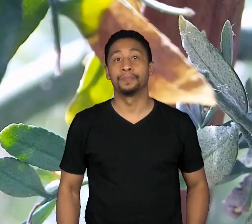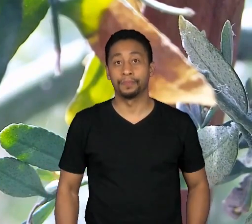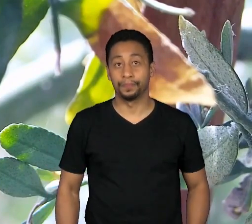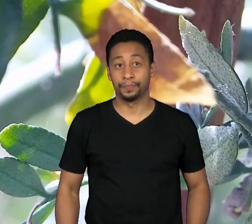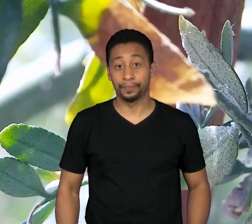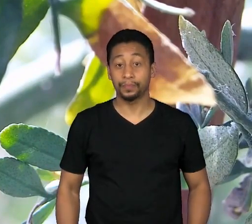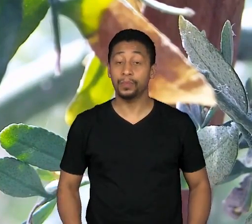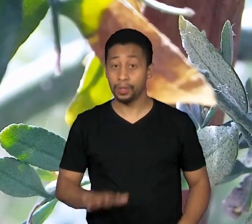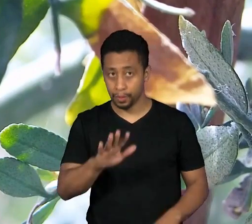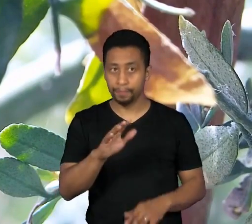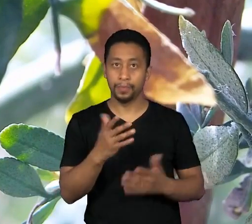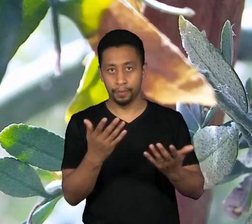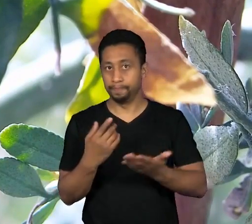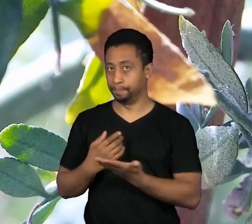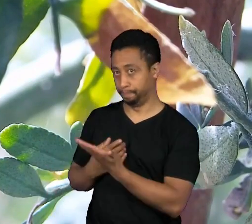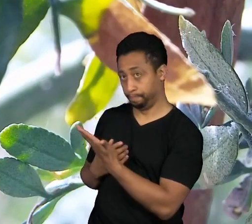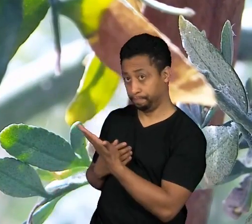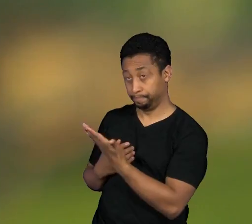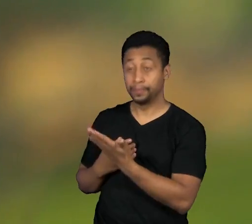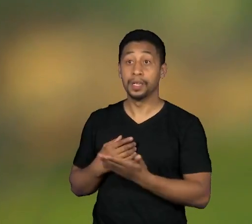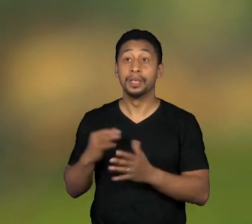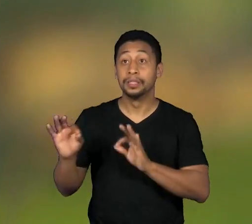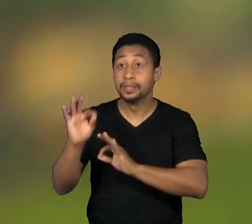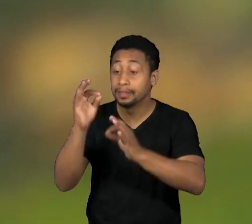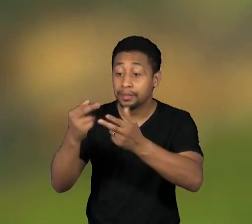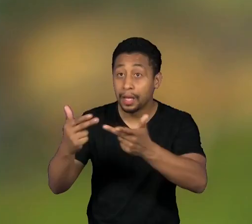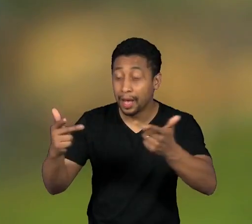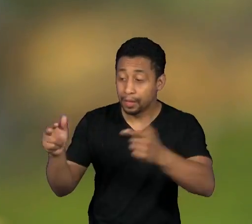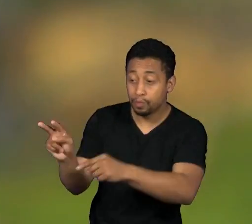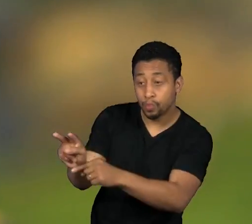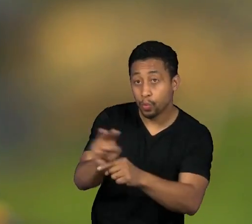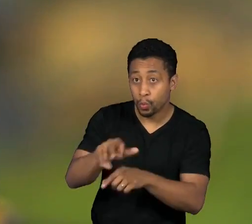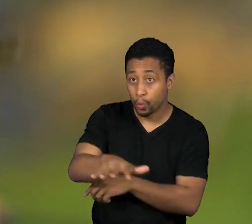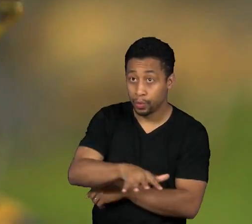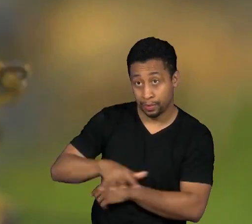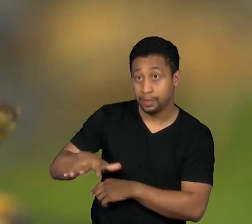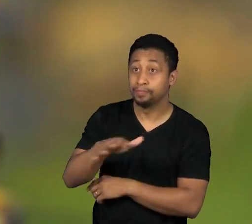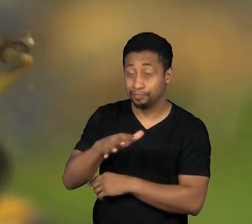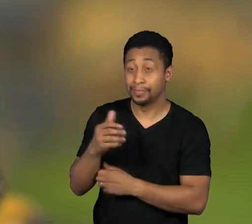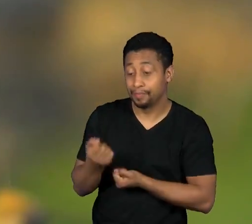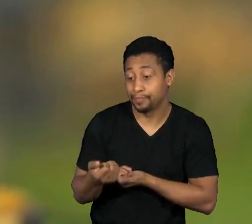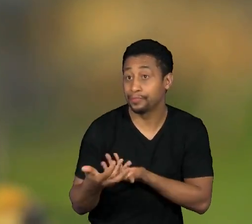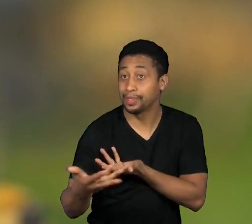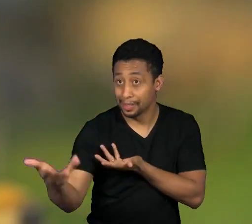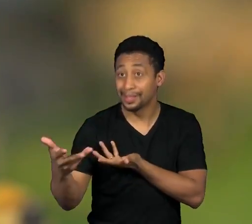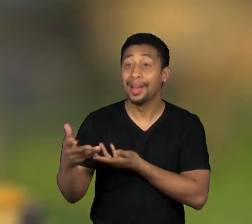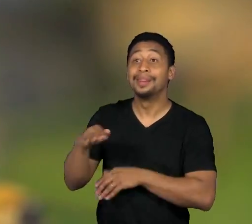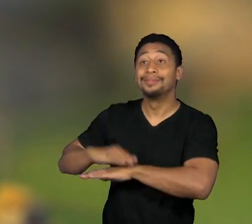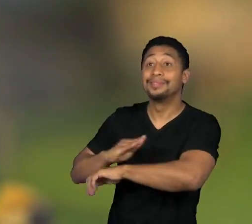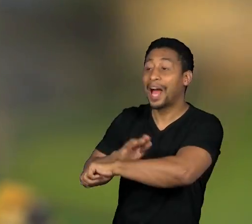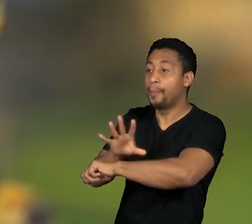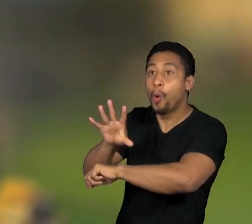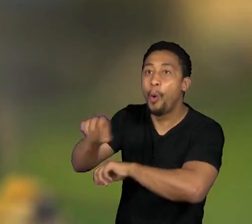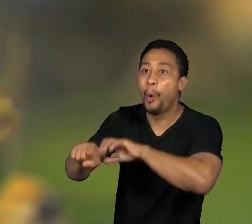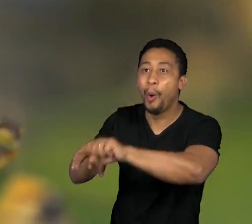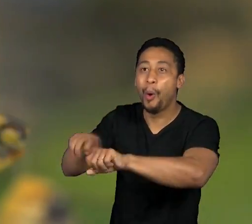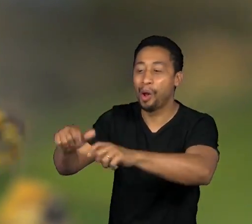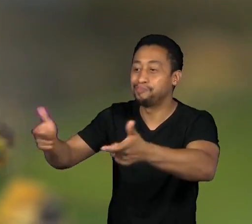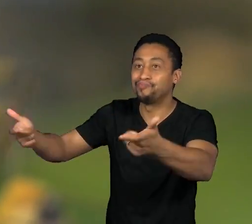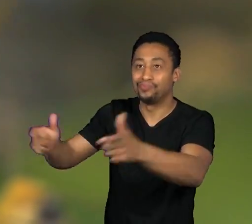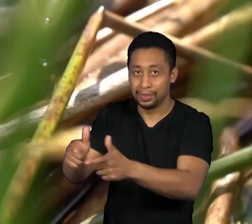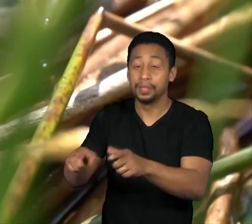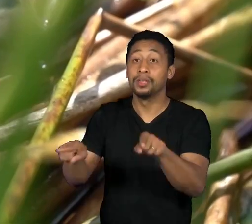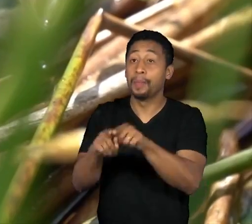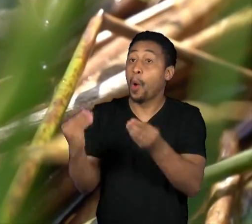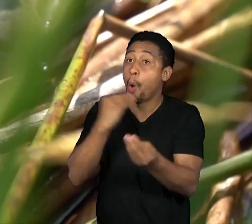Controlam os insetos presentes na lavoura, comem bichos que transmitem doenças, além de servir de alimento para outras